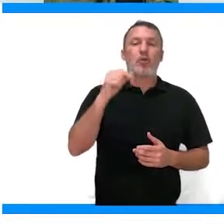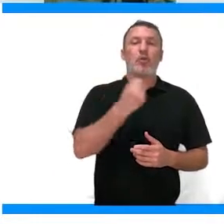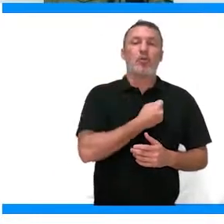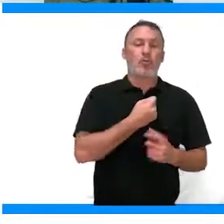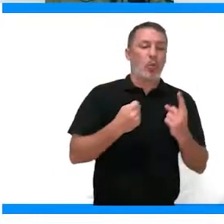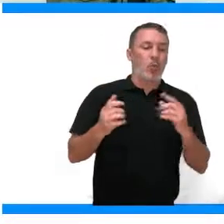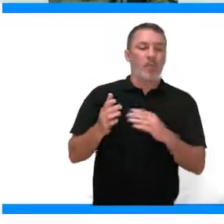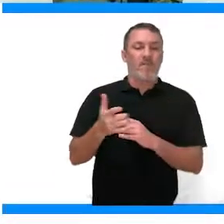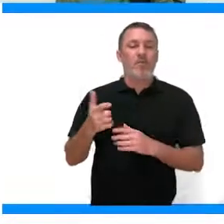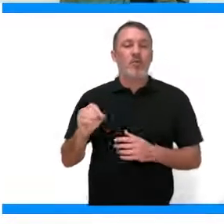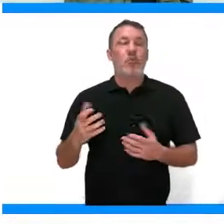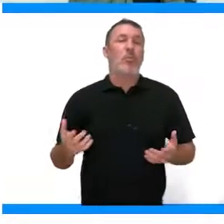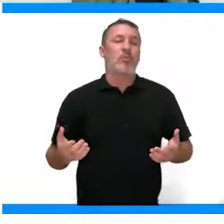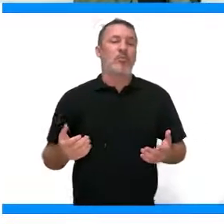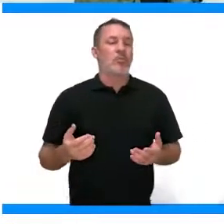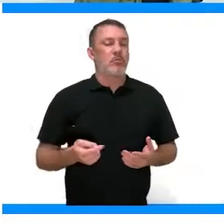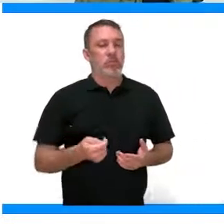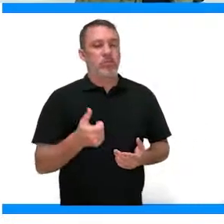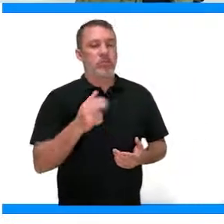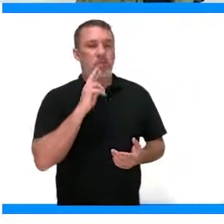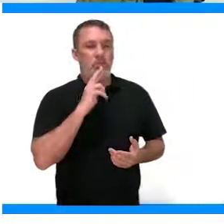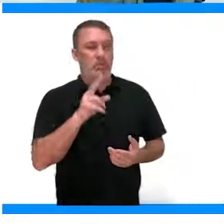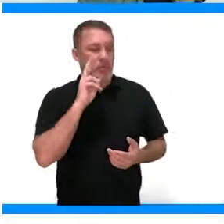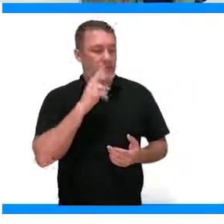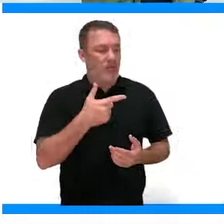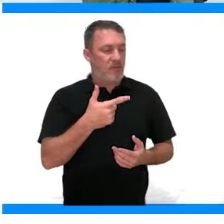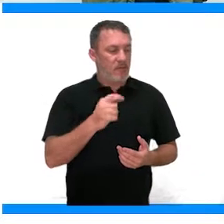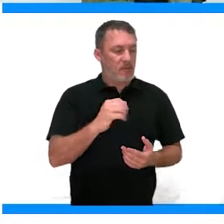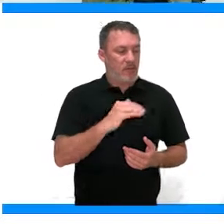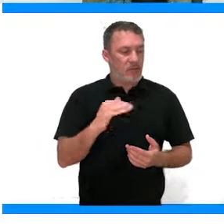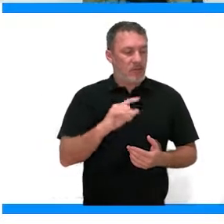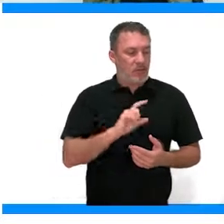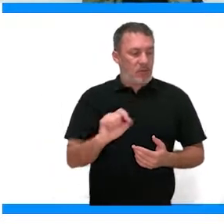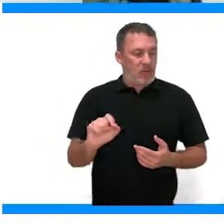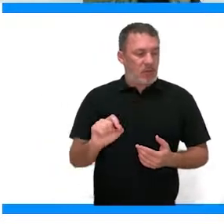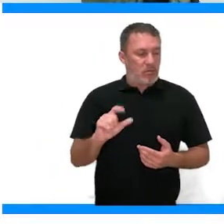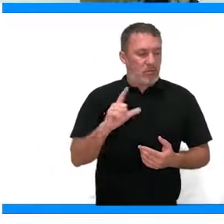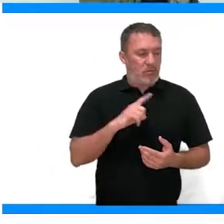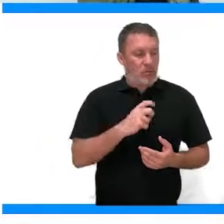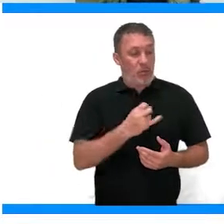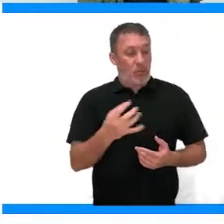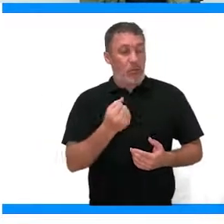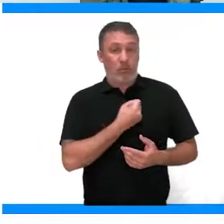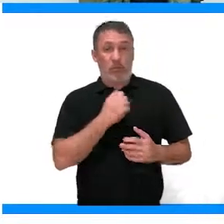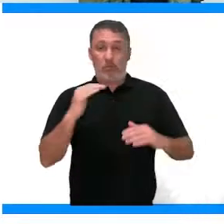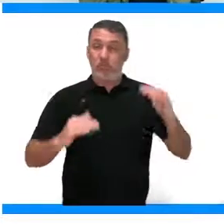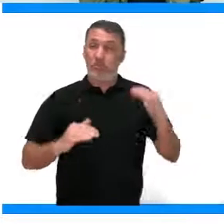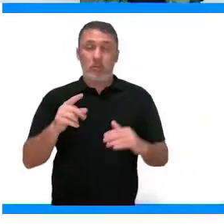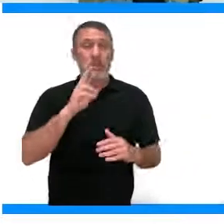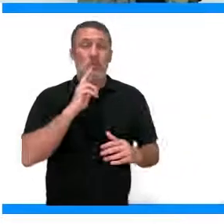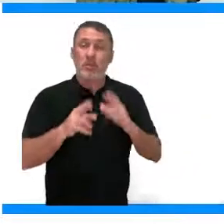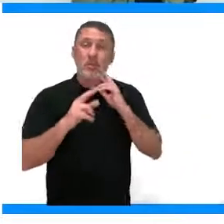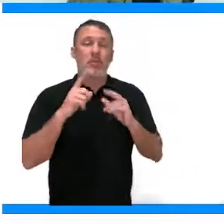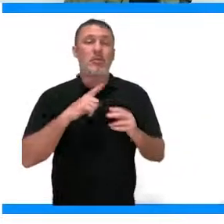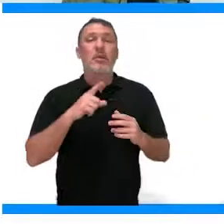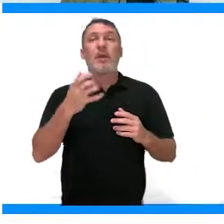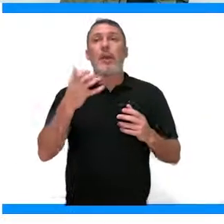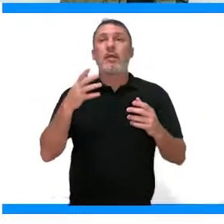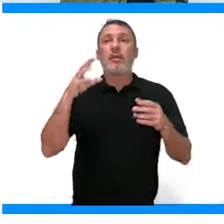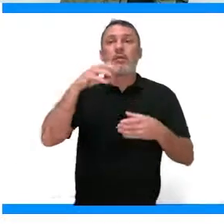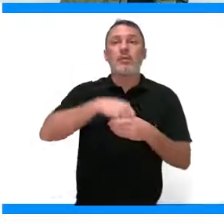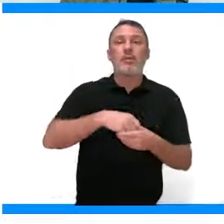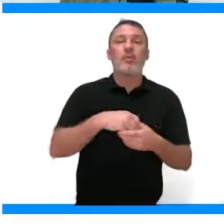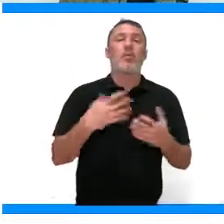número de 1 a 20? É 20 sobre 100. De 100 números que você tem para sortear, você quer que